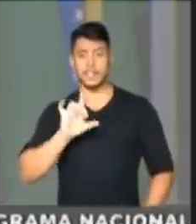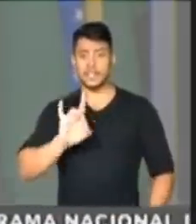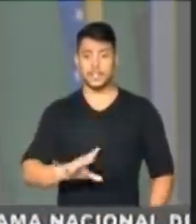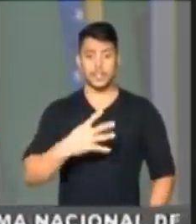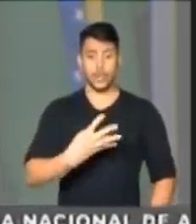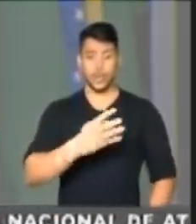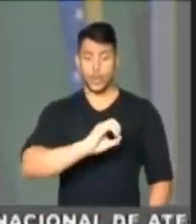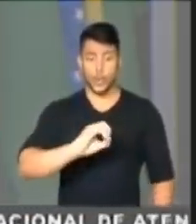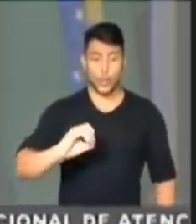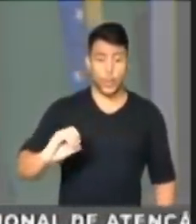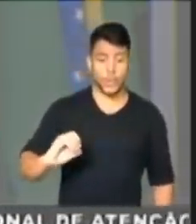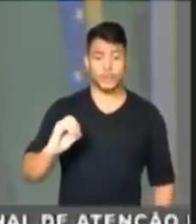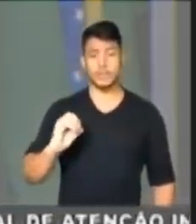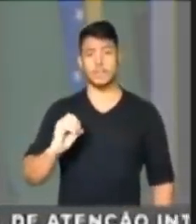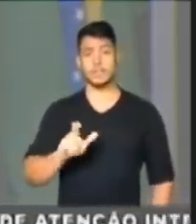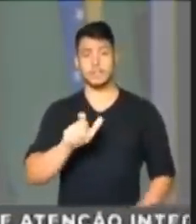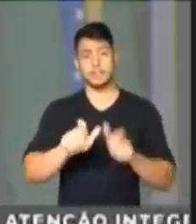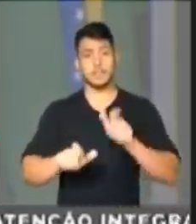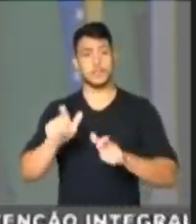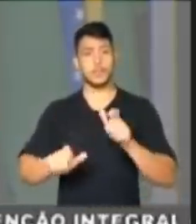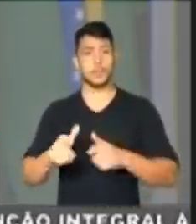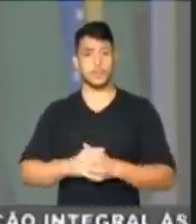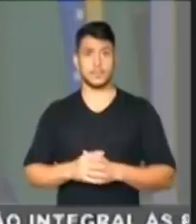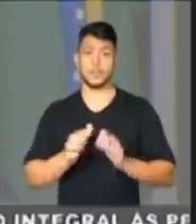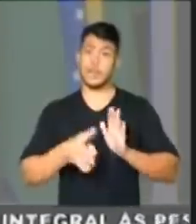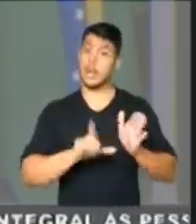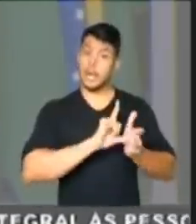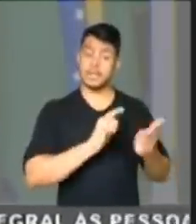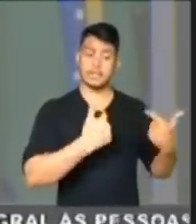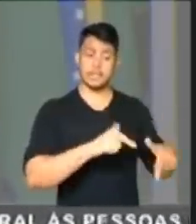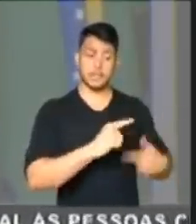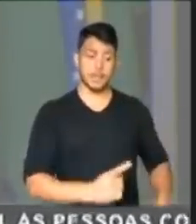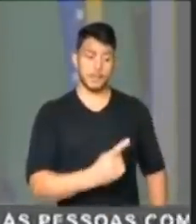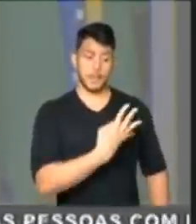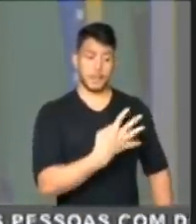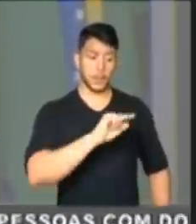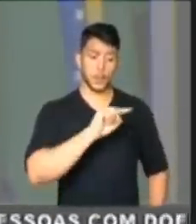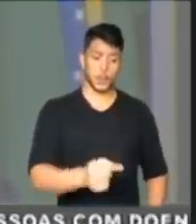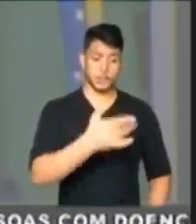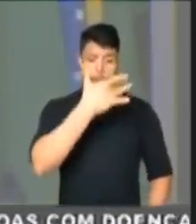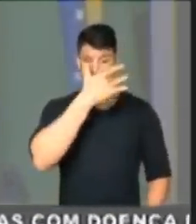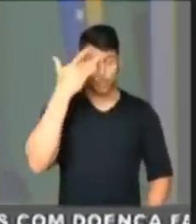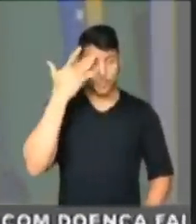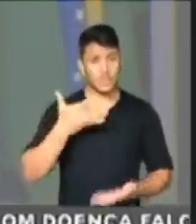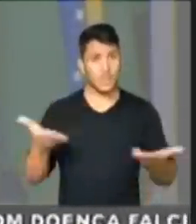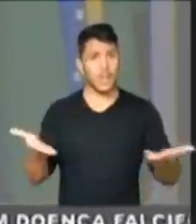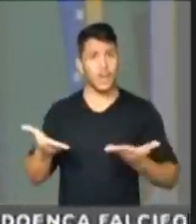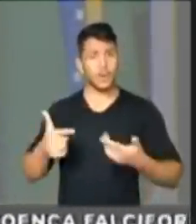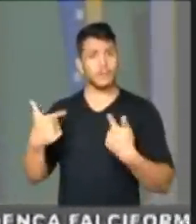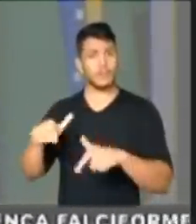funcionários num prédio em que antes trabalhavam na iniciativa privada 14 mil. E